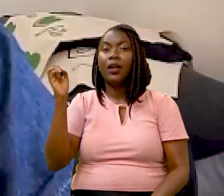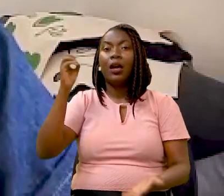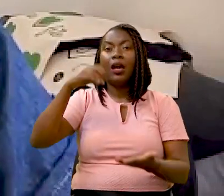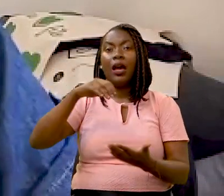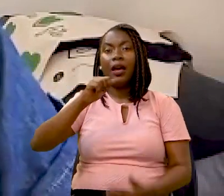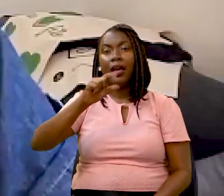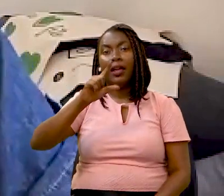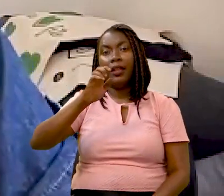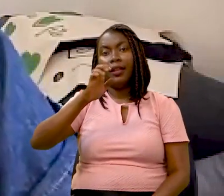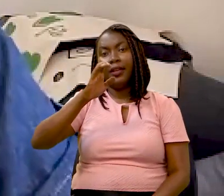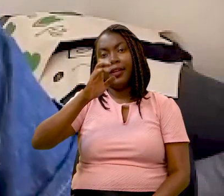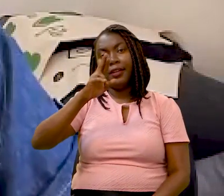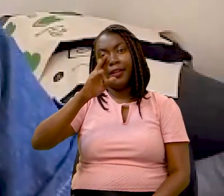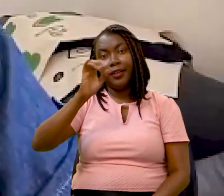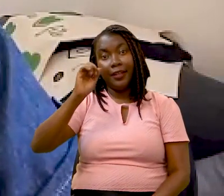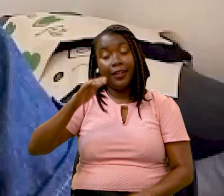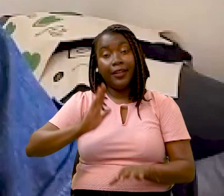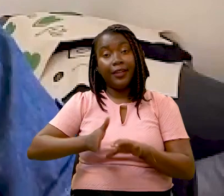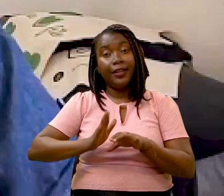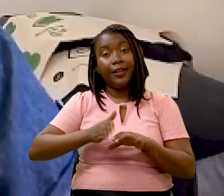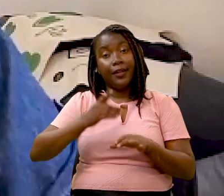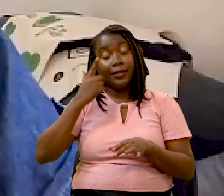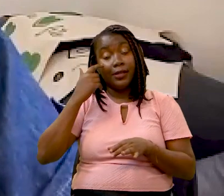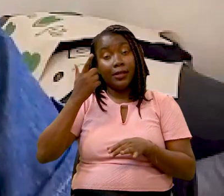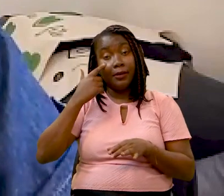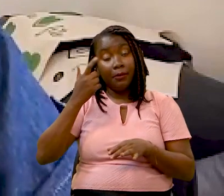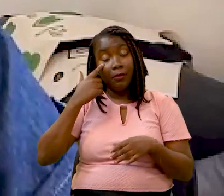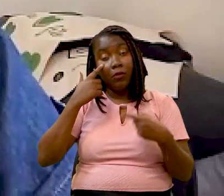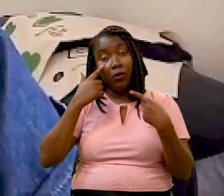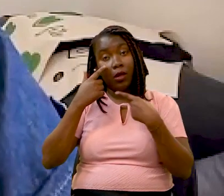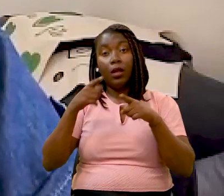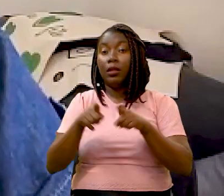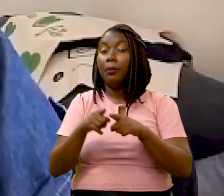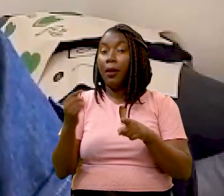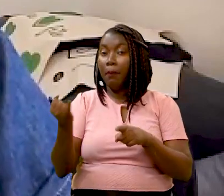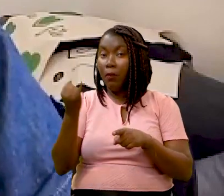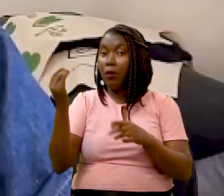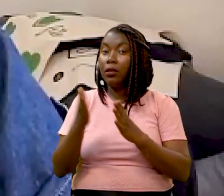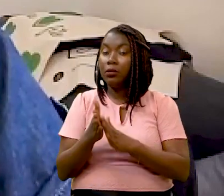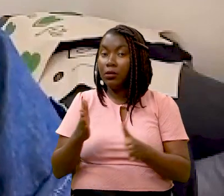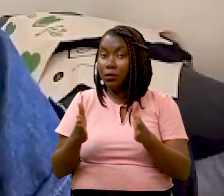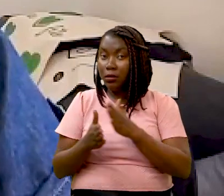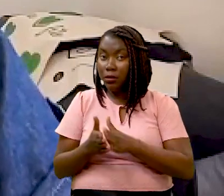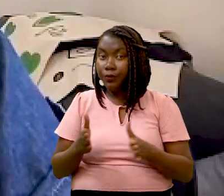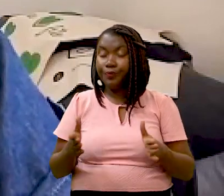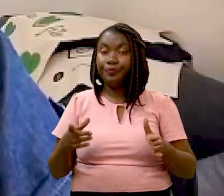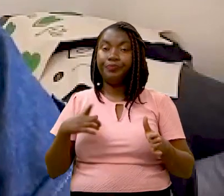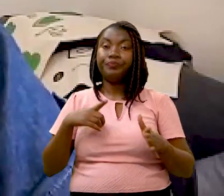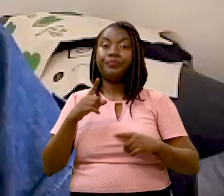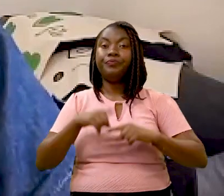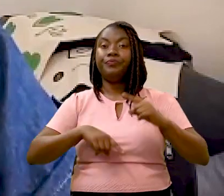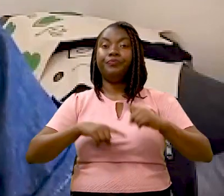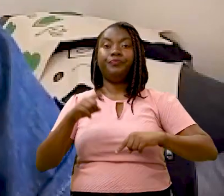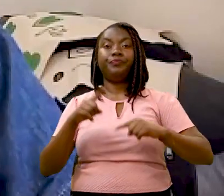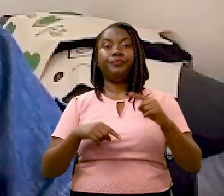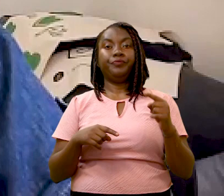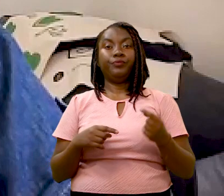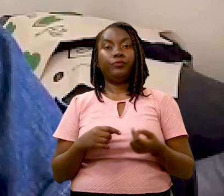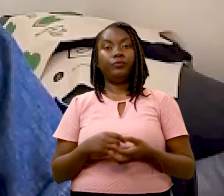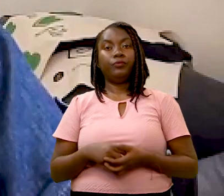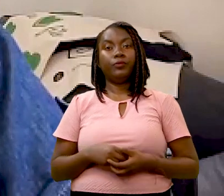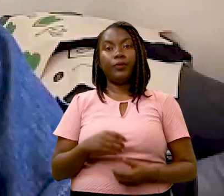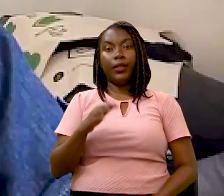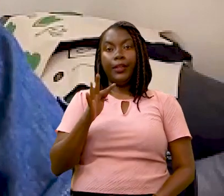cima e cebola. Porque a cebola também é importante nesse processo, ela tem quercetina, que é